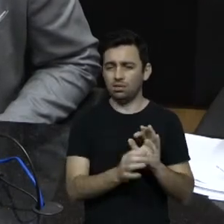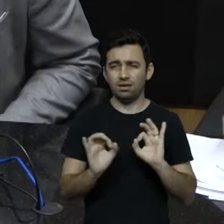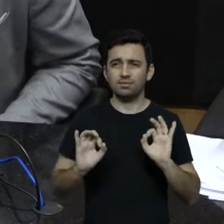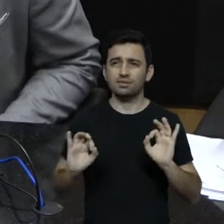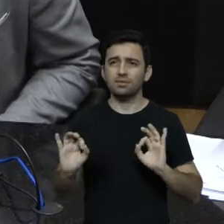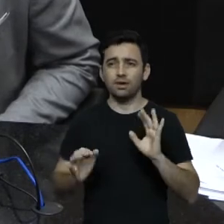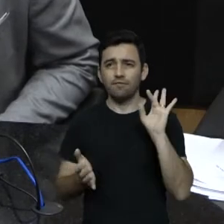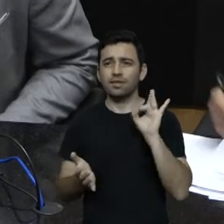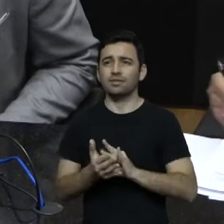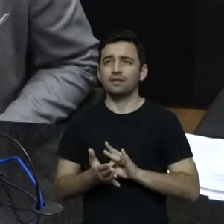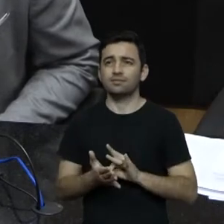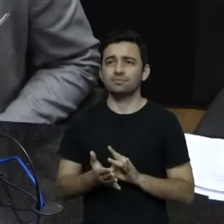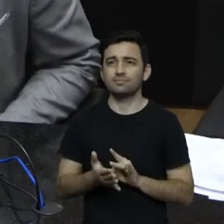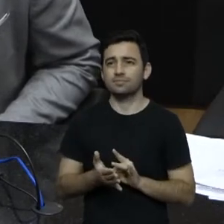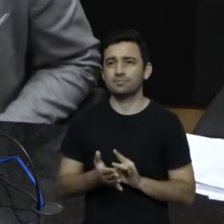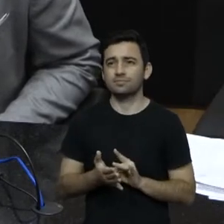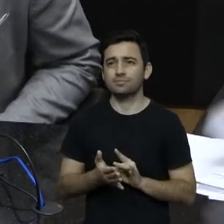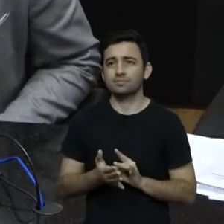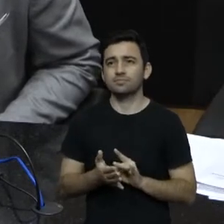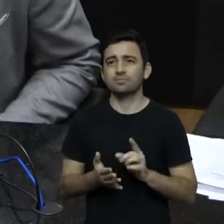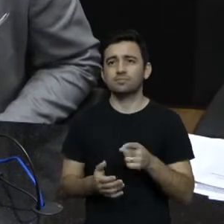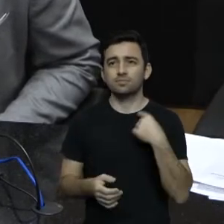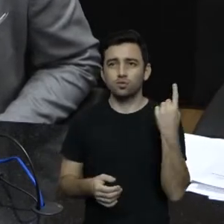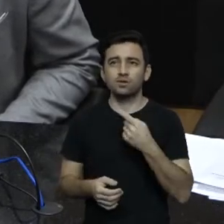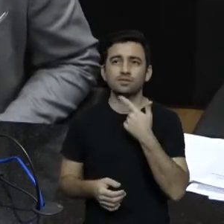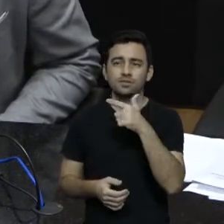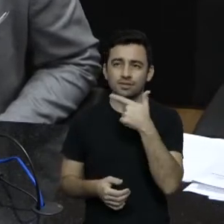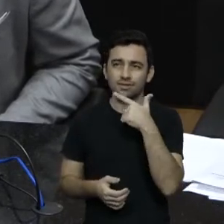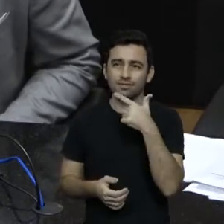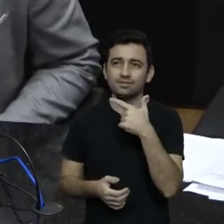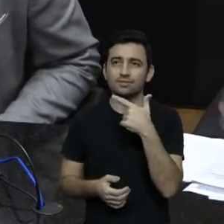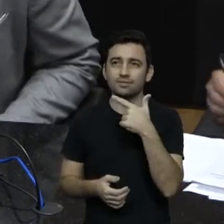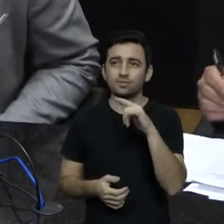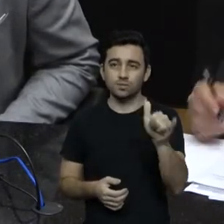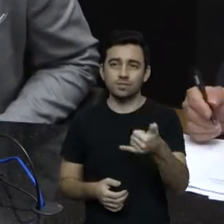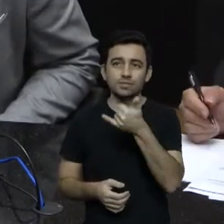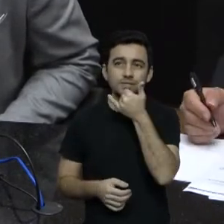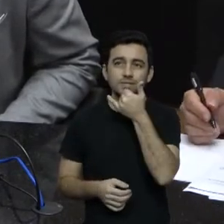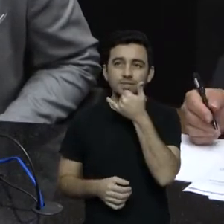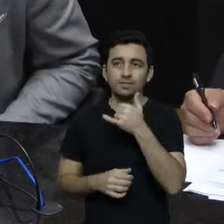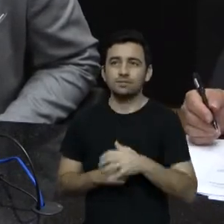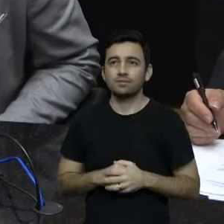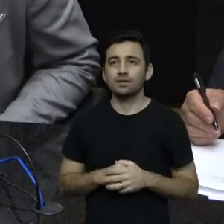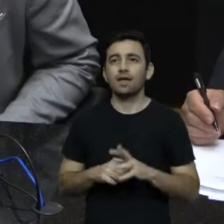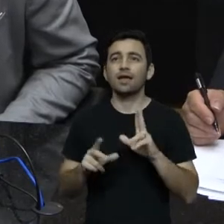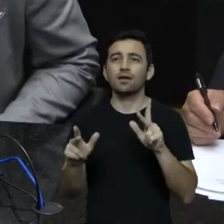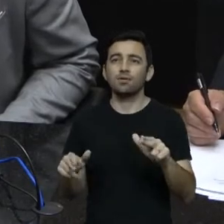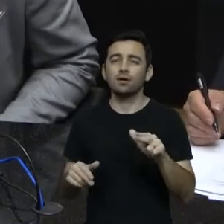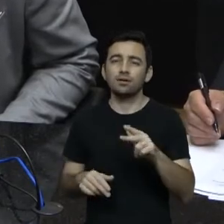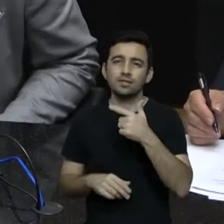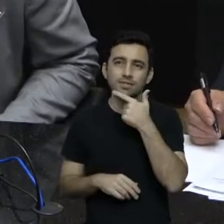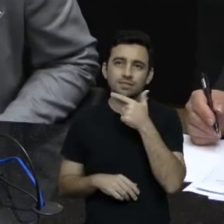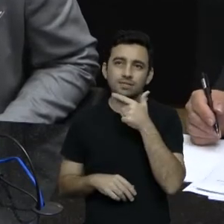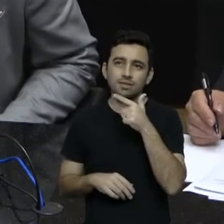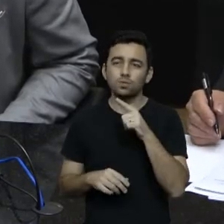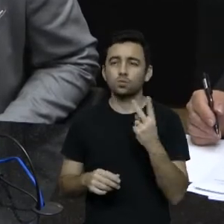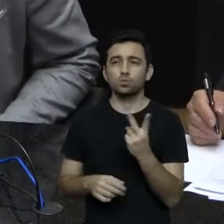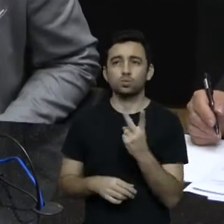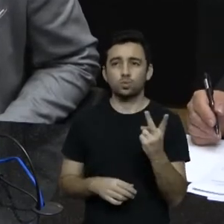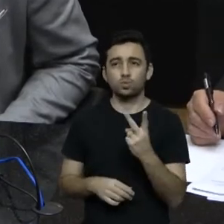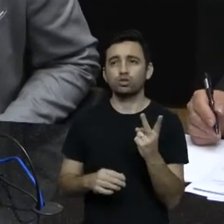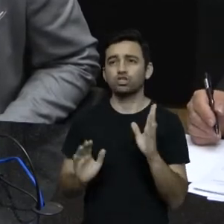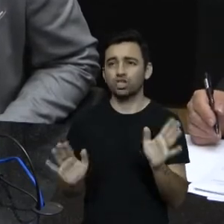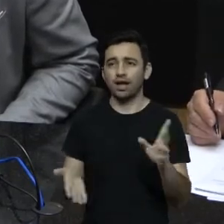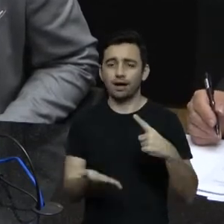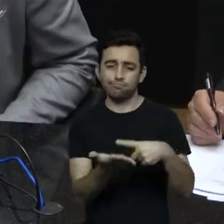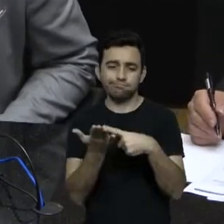que realmente a gente acaba achando engraçada se tipo justificativo como assim engraçado que os dados as duas partes dizem que já